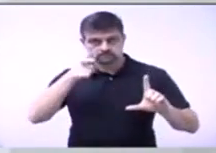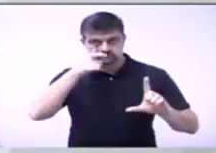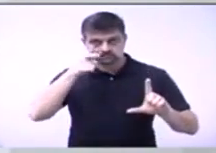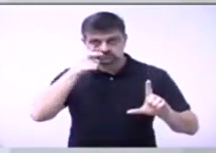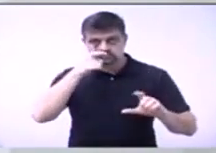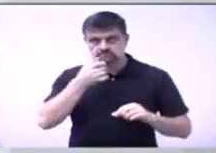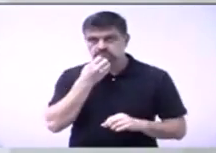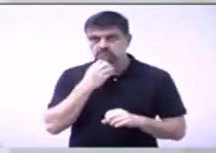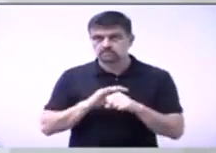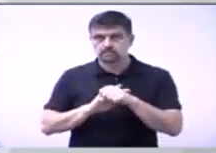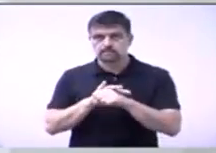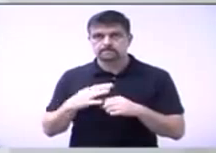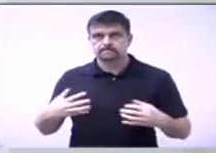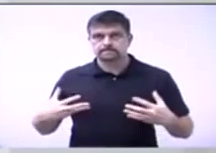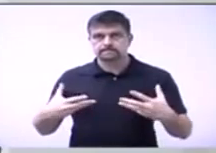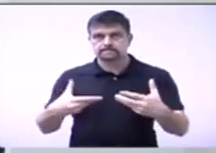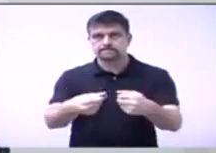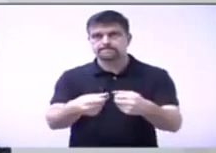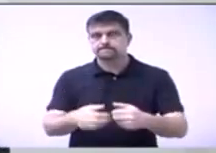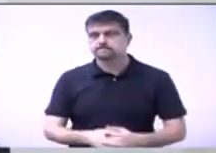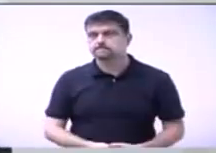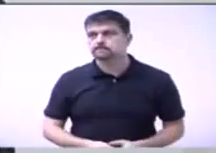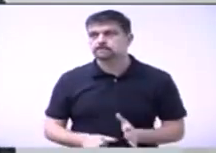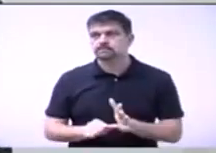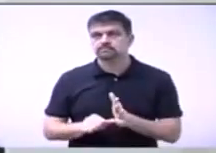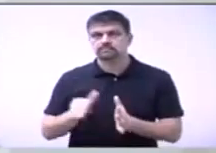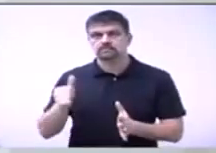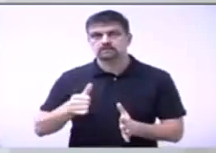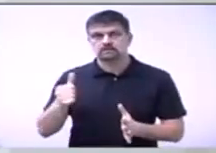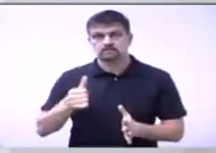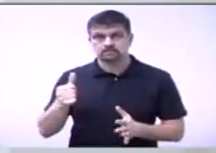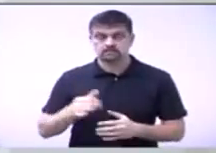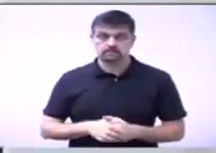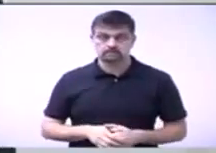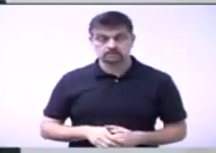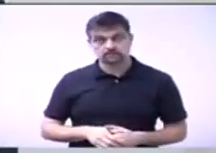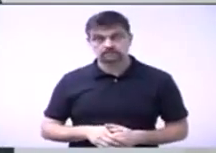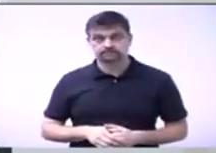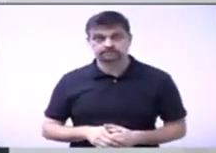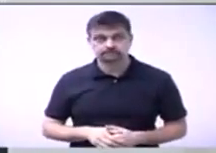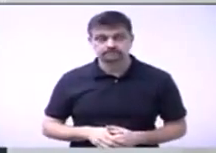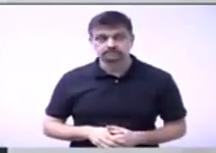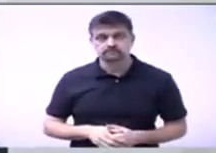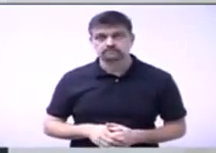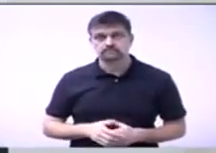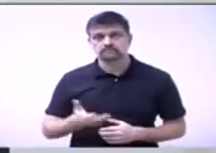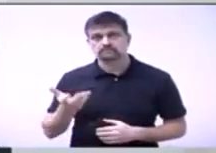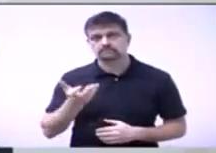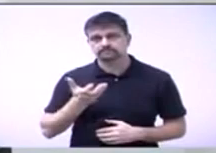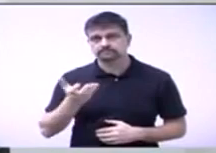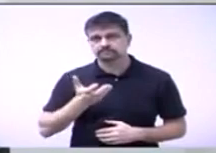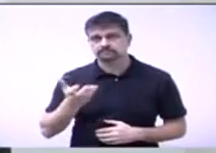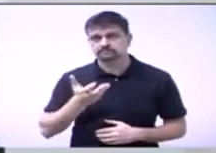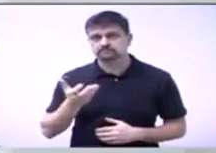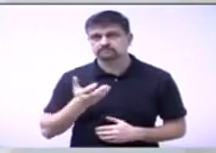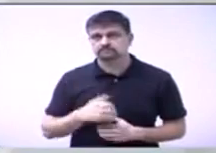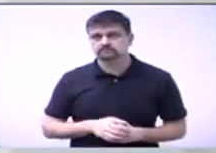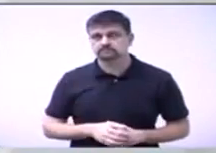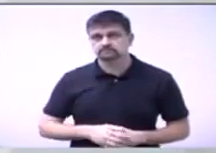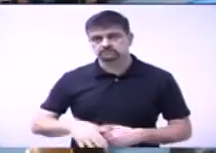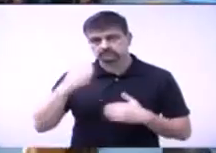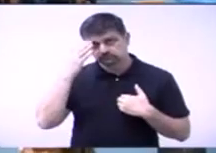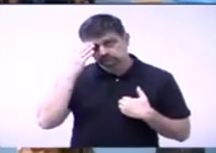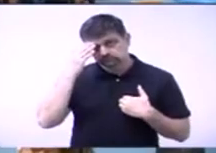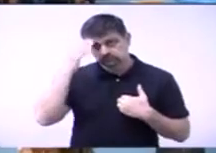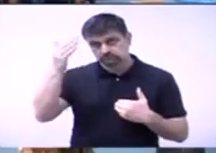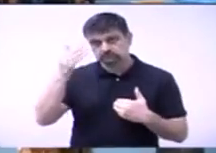tenham todos uma boa noite. Primeiramente, senhor presidente, colegas, gostaria aqui de